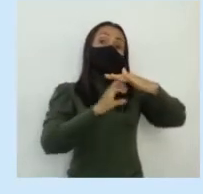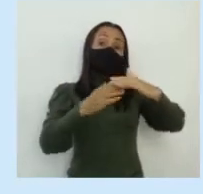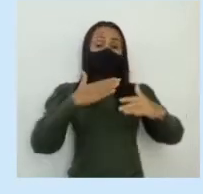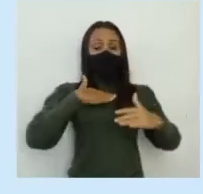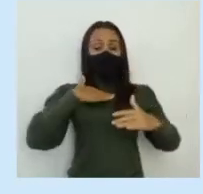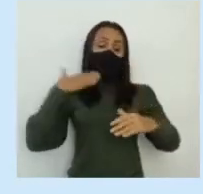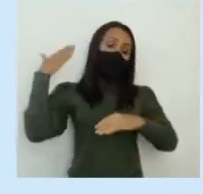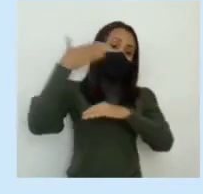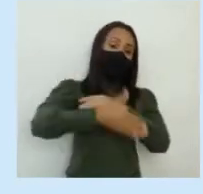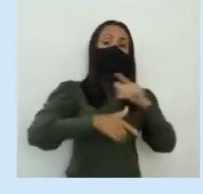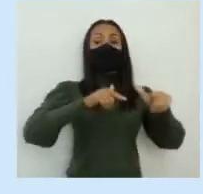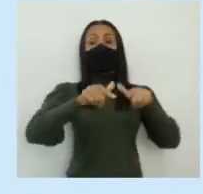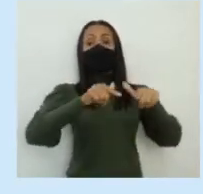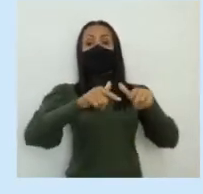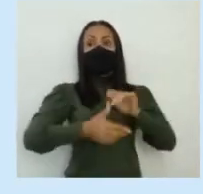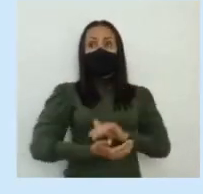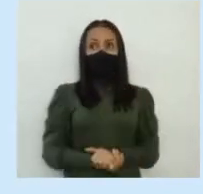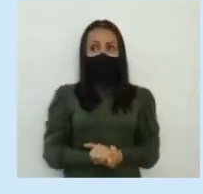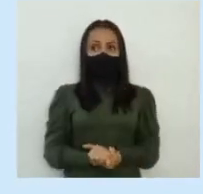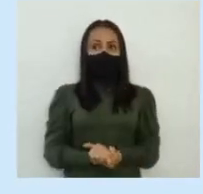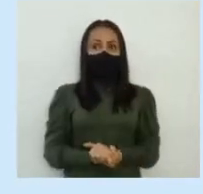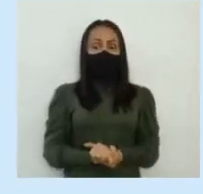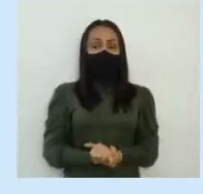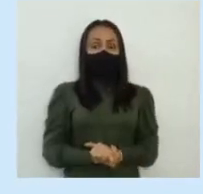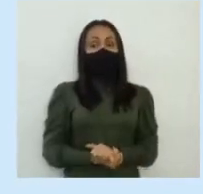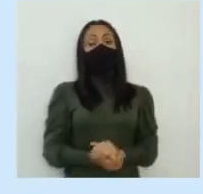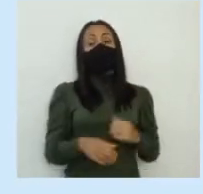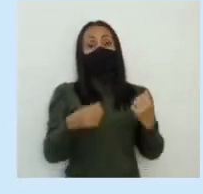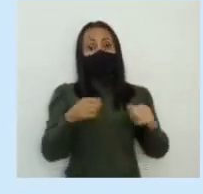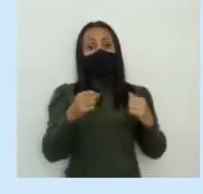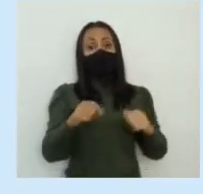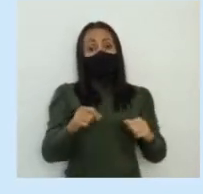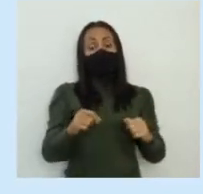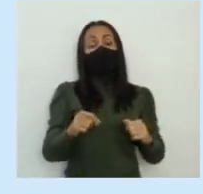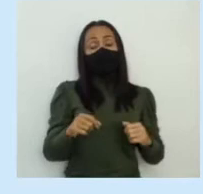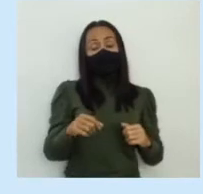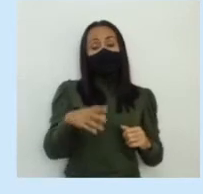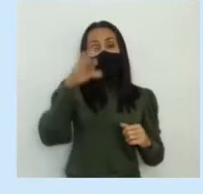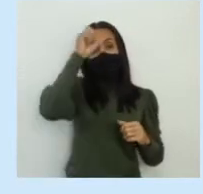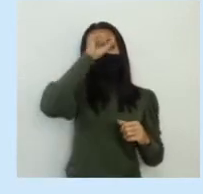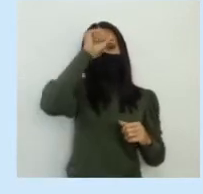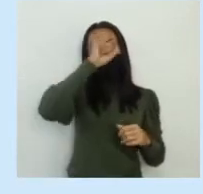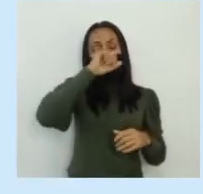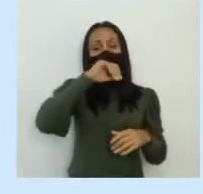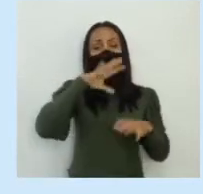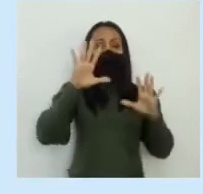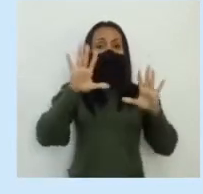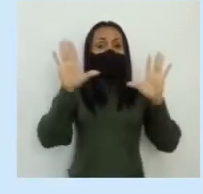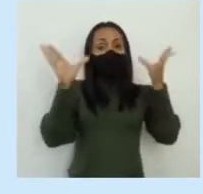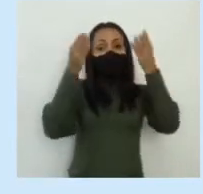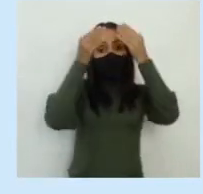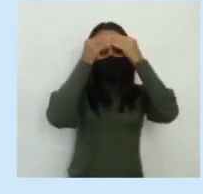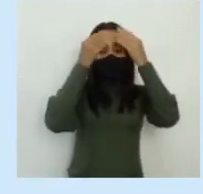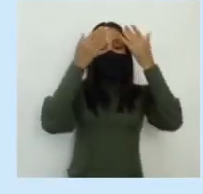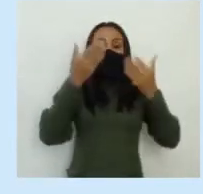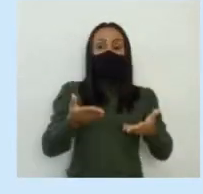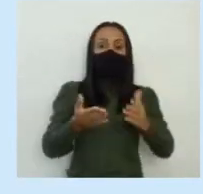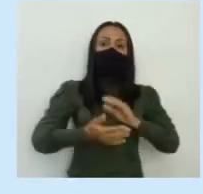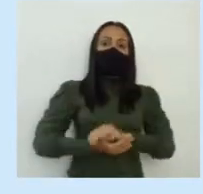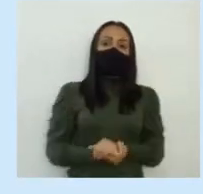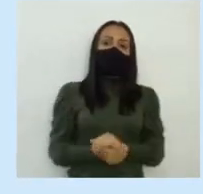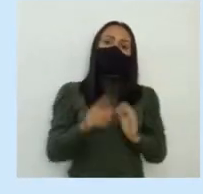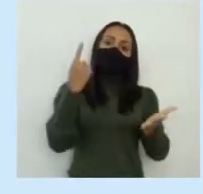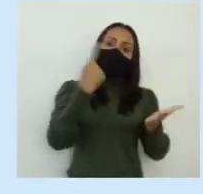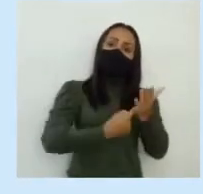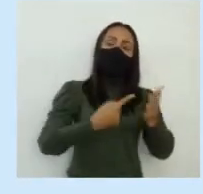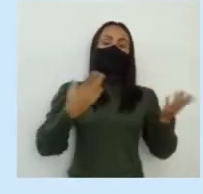Isso precisa ficar realmente bem claro na nossa mente. A gente vai funcionar de acordo com aquela empresa, com aquela instituição. Então, a gente